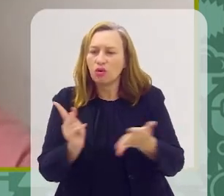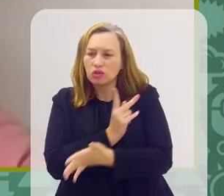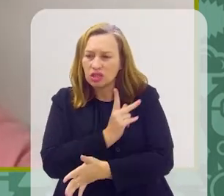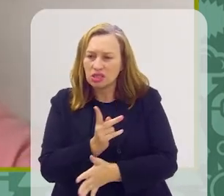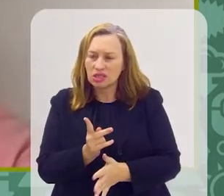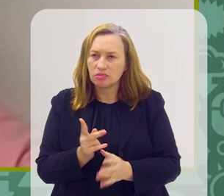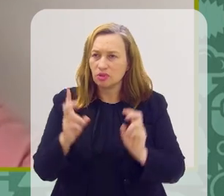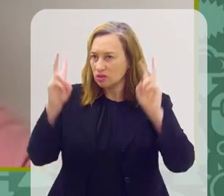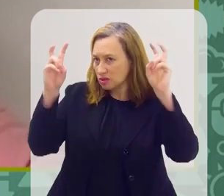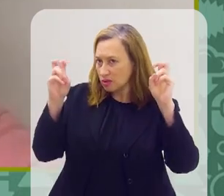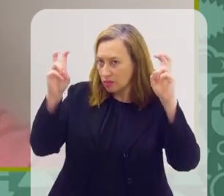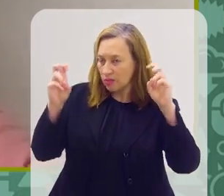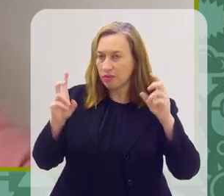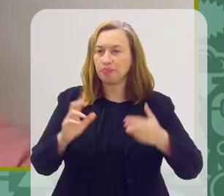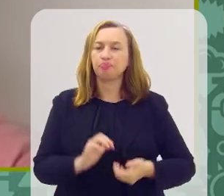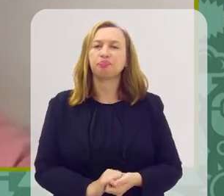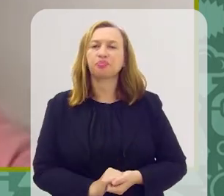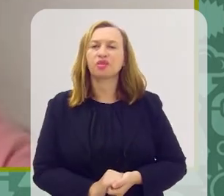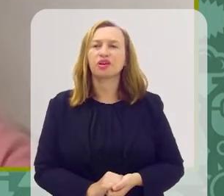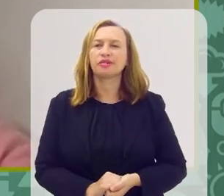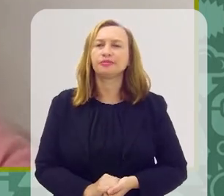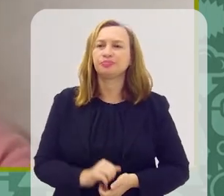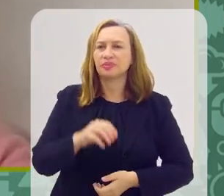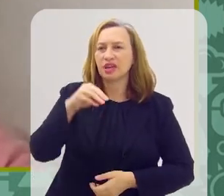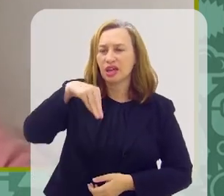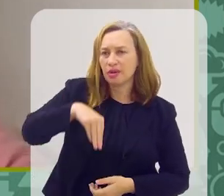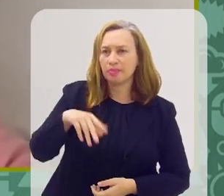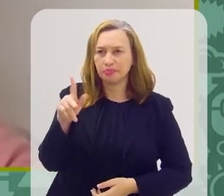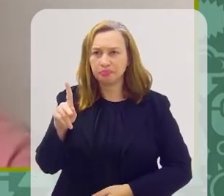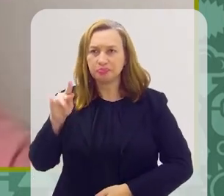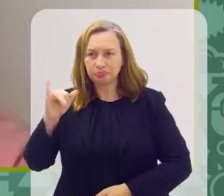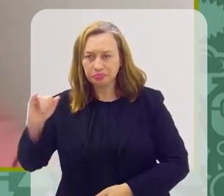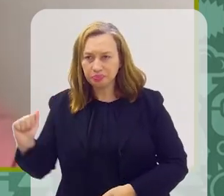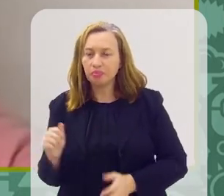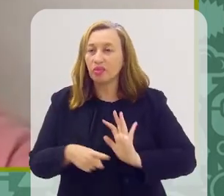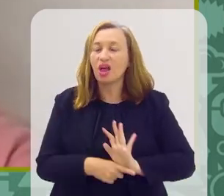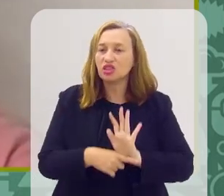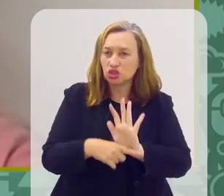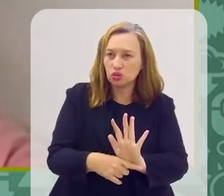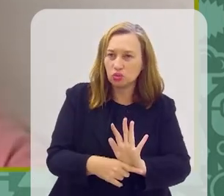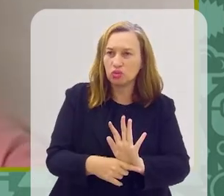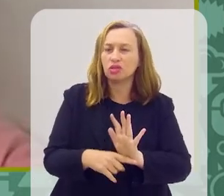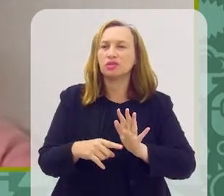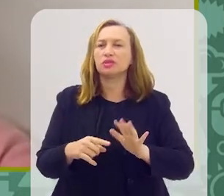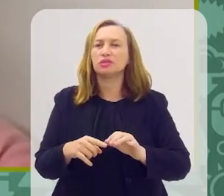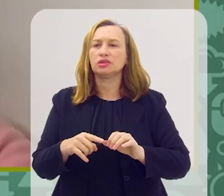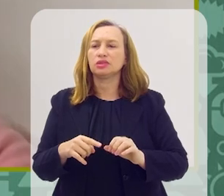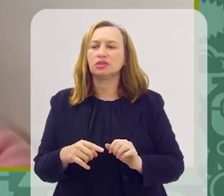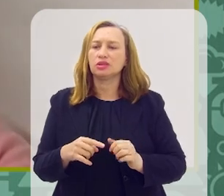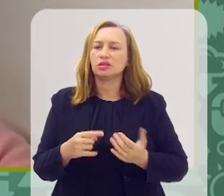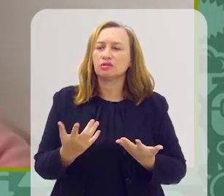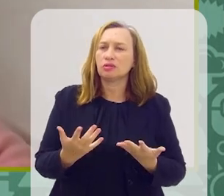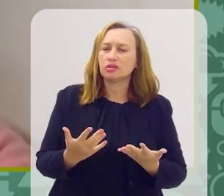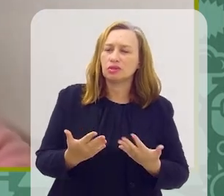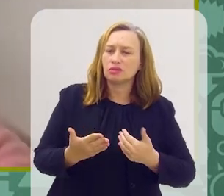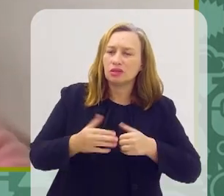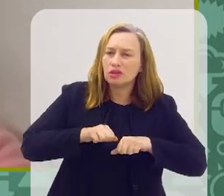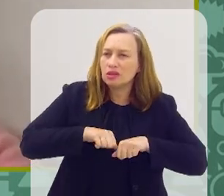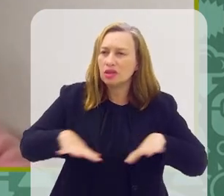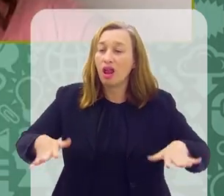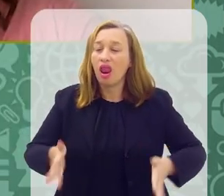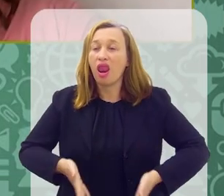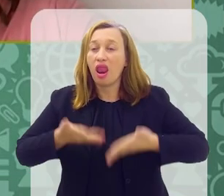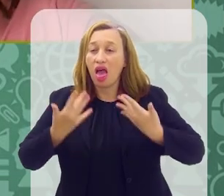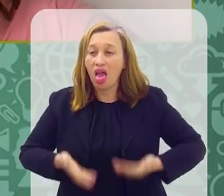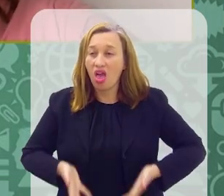abordagens. Eu gosto de como eu trago esse meu repertório, que é o repertório da MPBia, eu acho que ajuda, né, de uma maneira muito mais fluida, de uma maneira